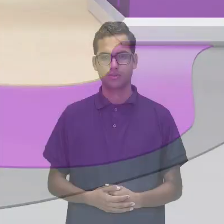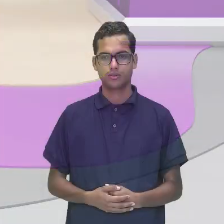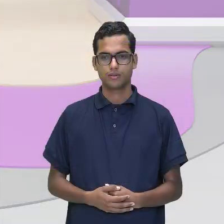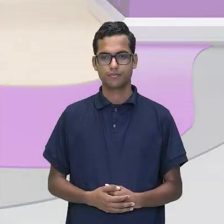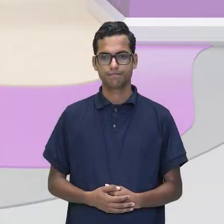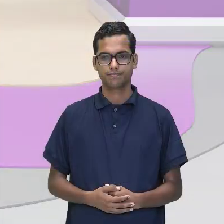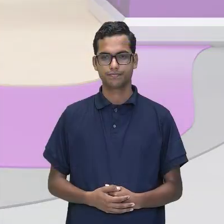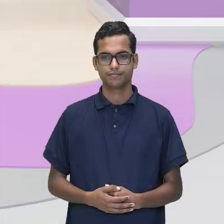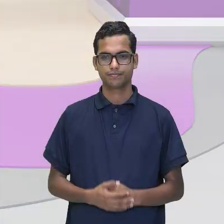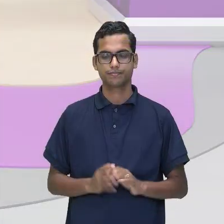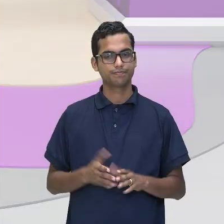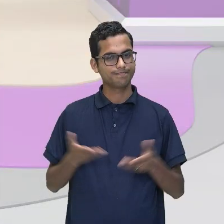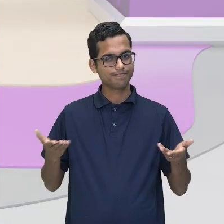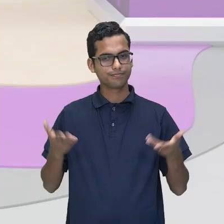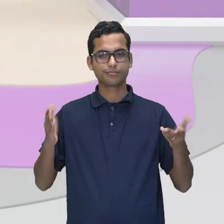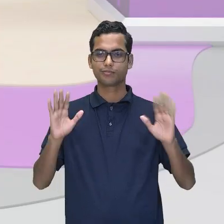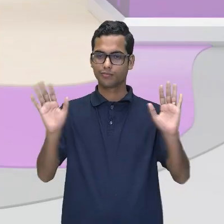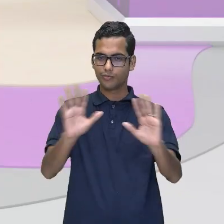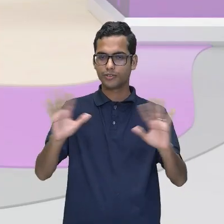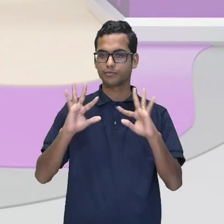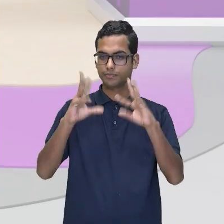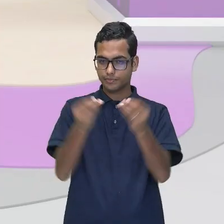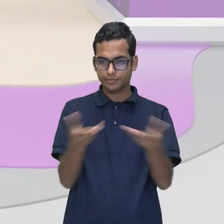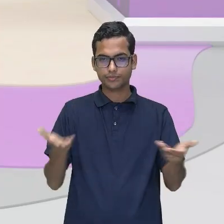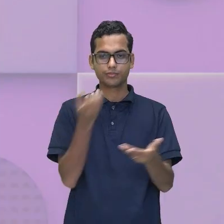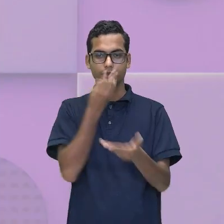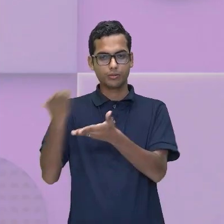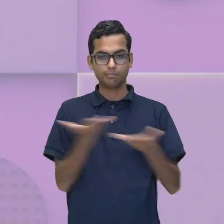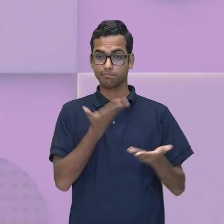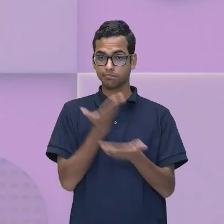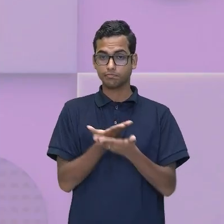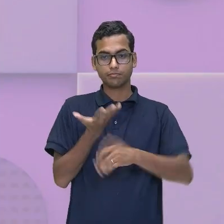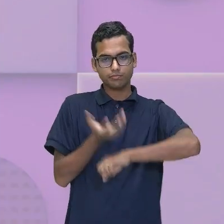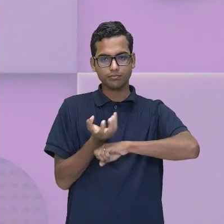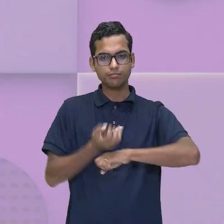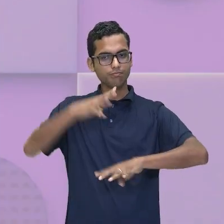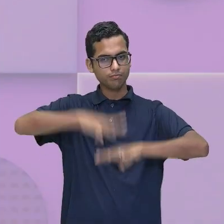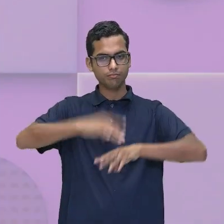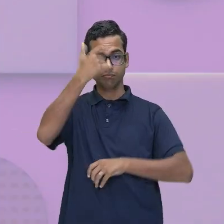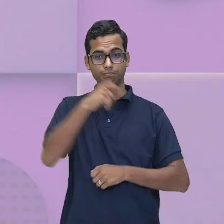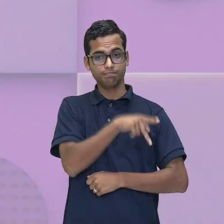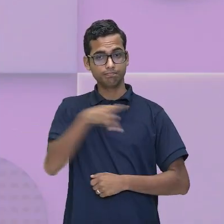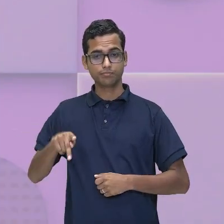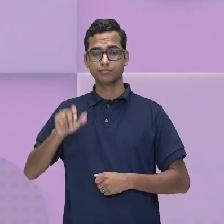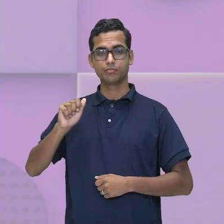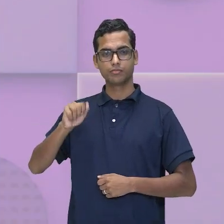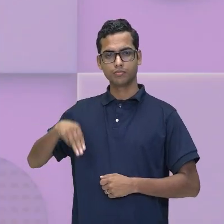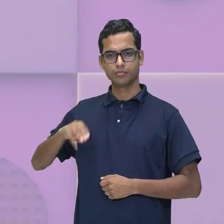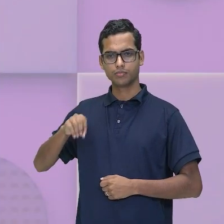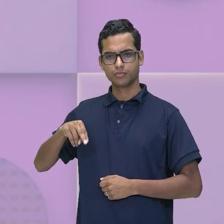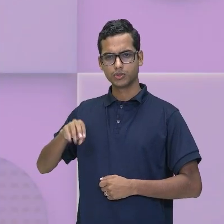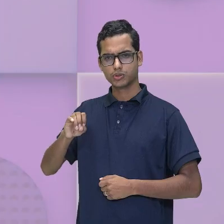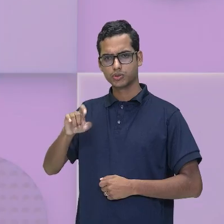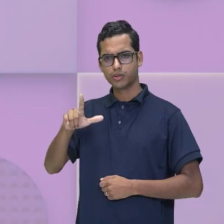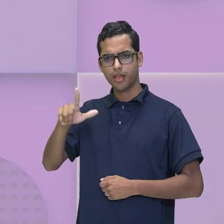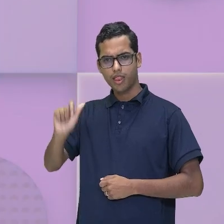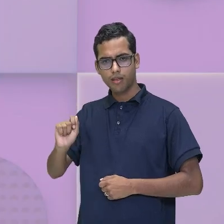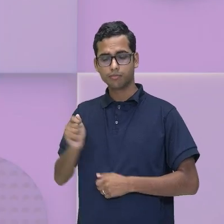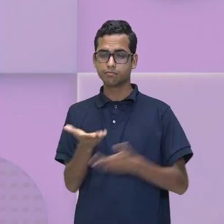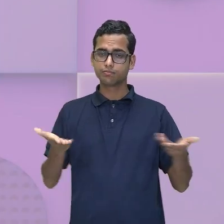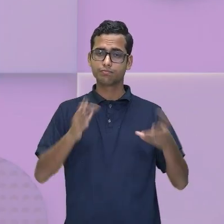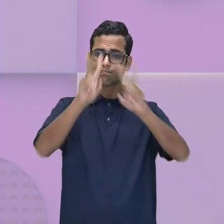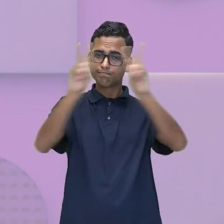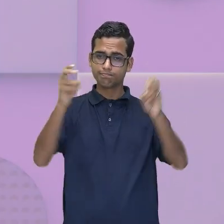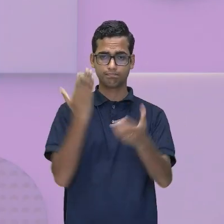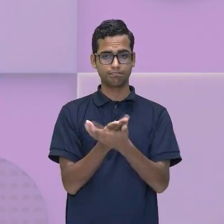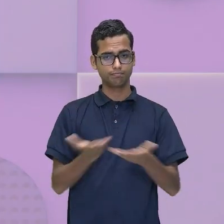Olá a todos, sejam bem-vindos à nossa aula de matemática. Eu sou a professora Manuela Franco e agora a gente vai ver o tema